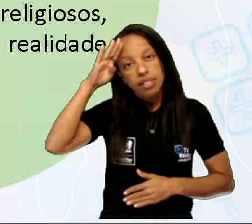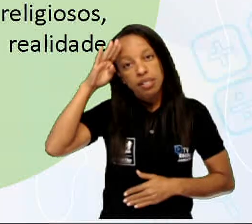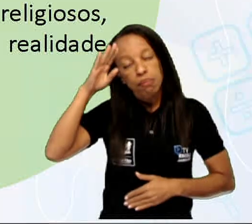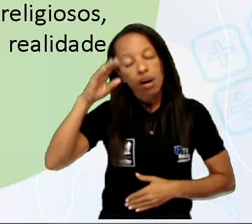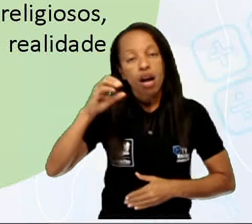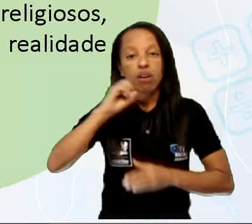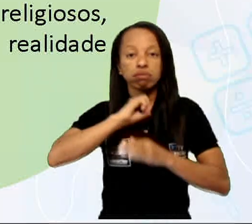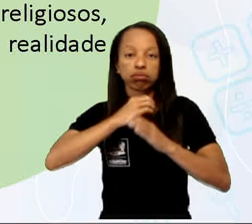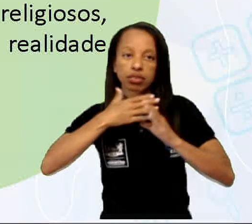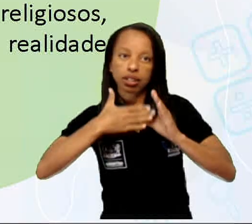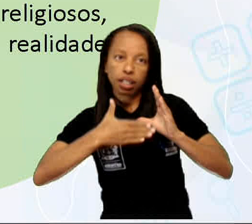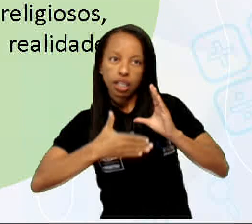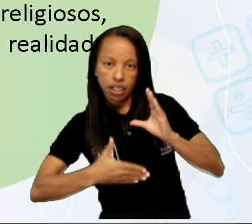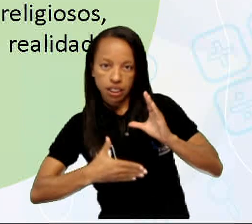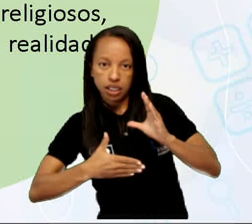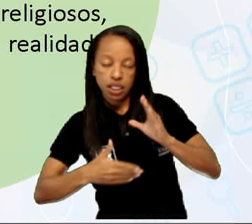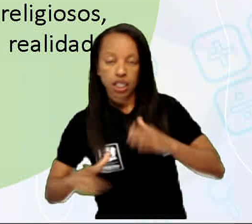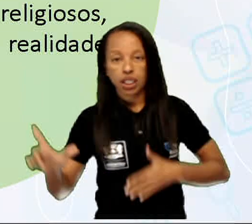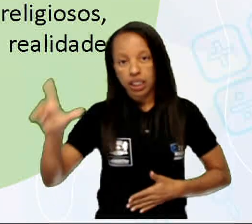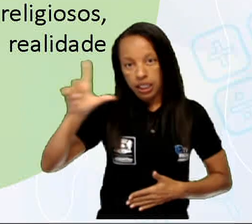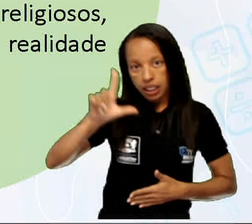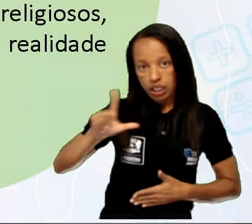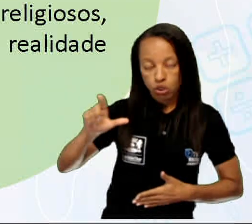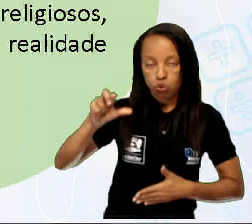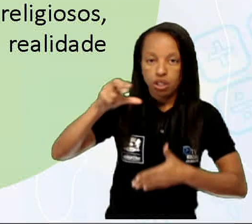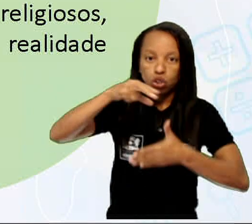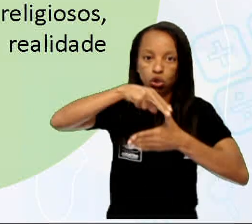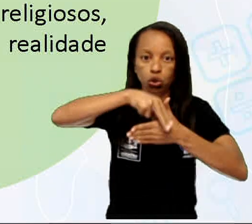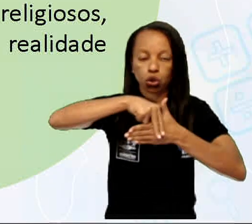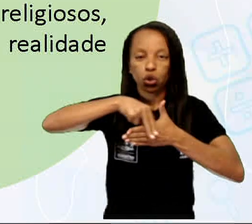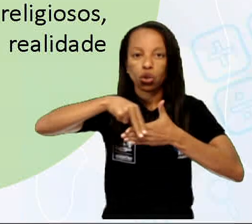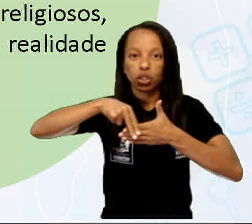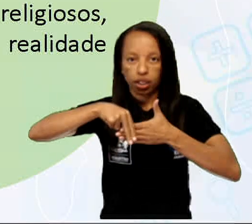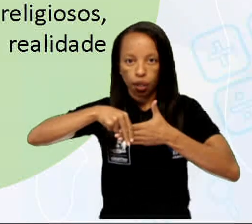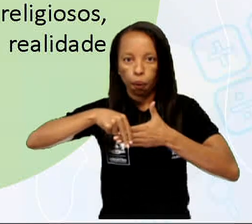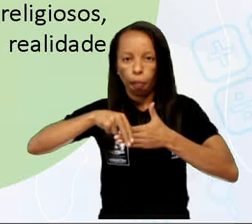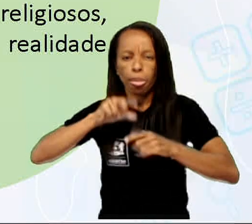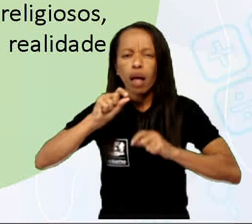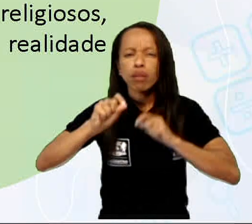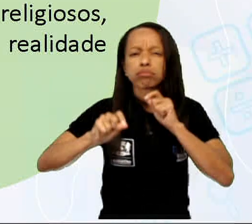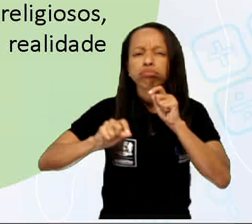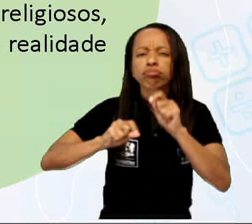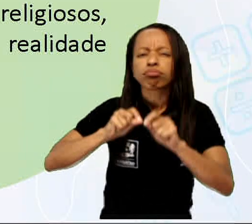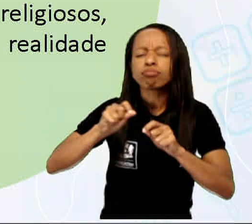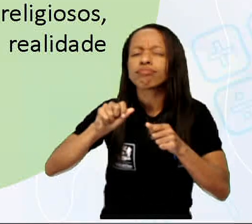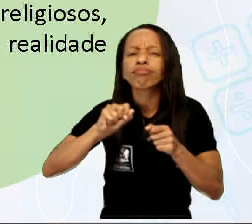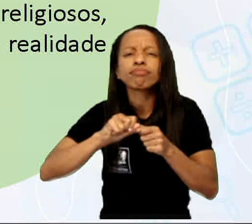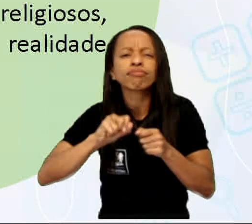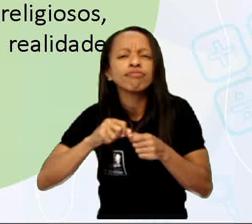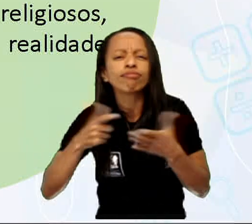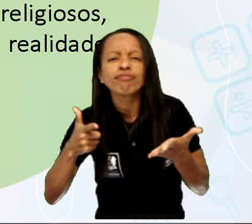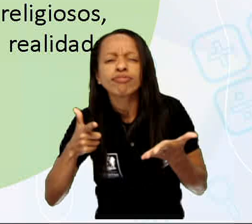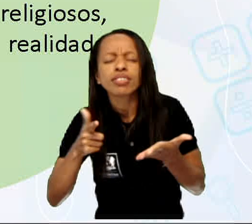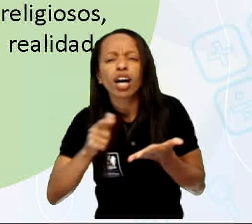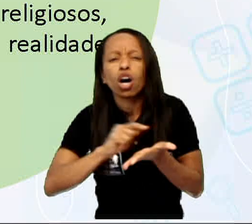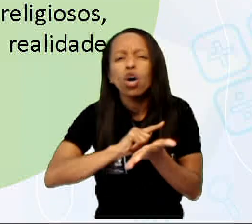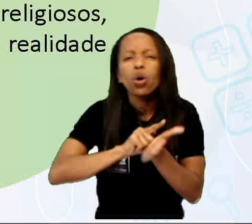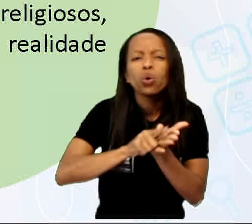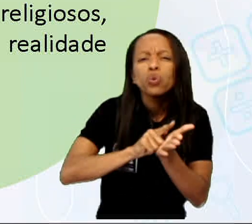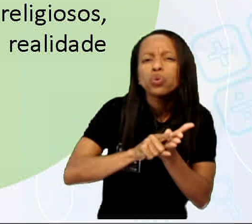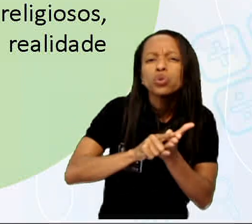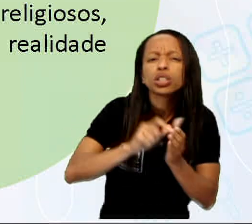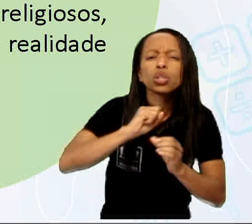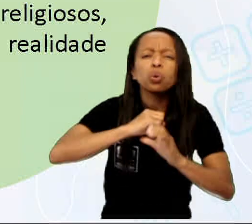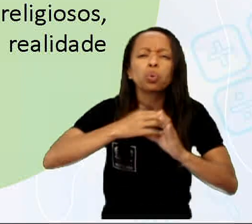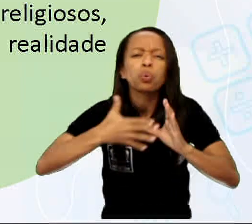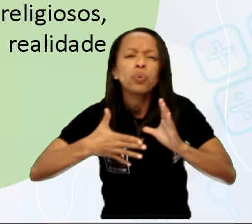tela, as principais características da literatura de cordel. O que faz esse gênero? O que